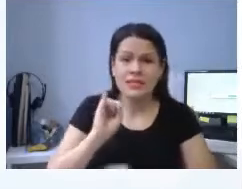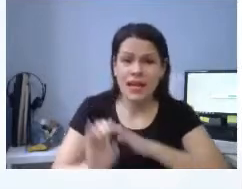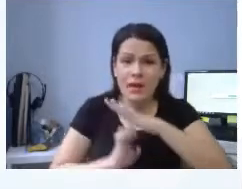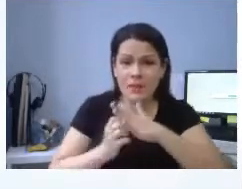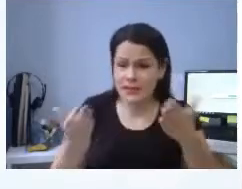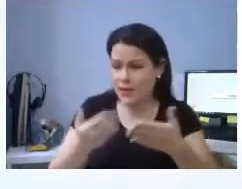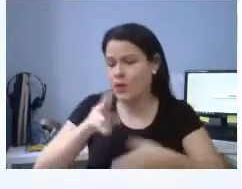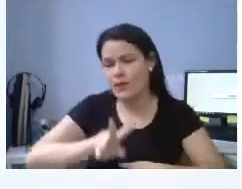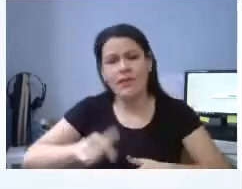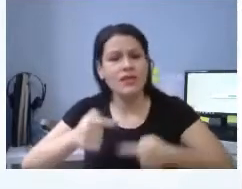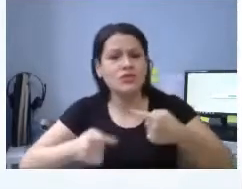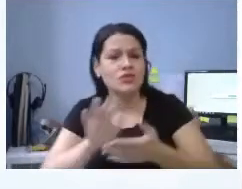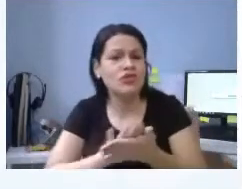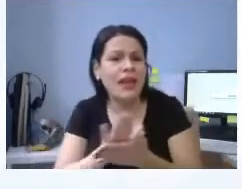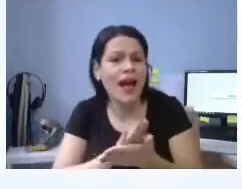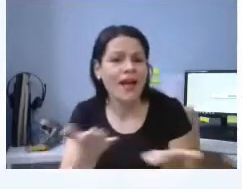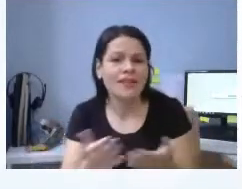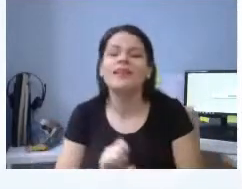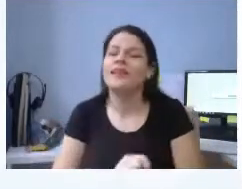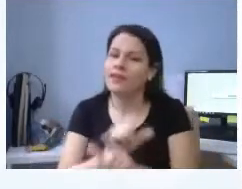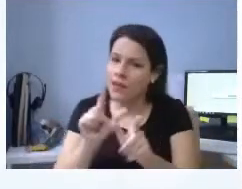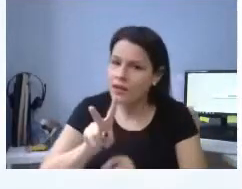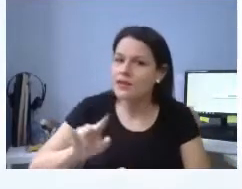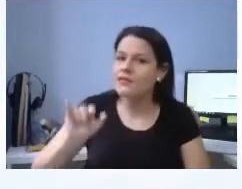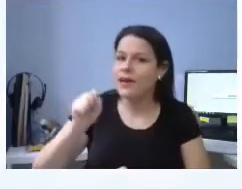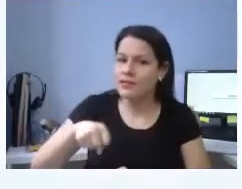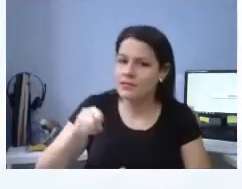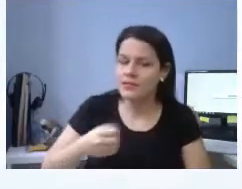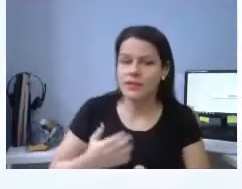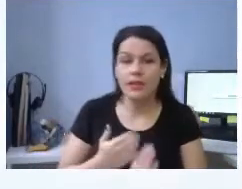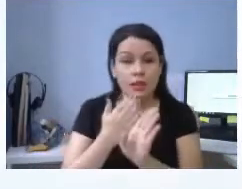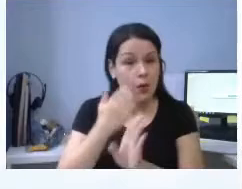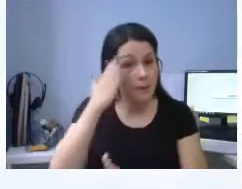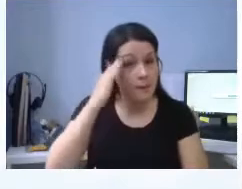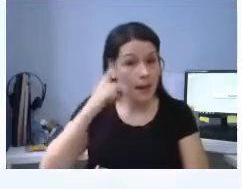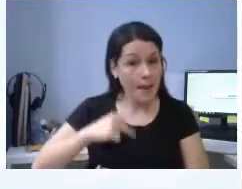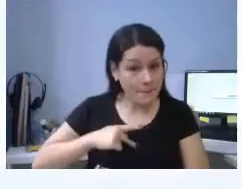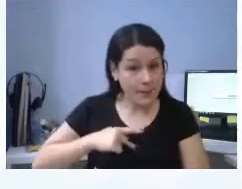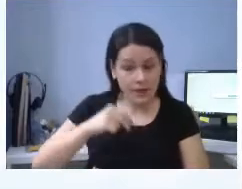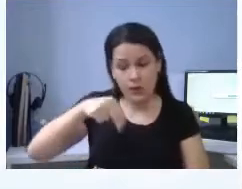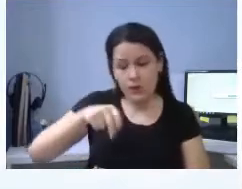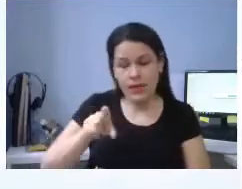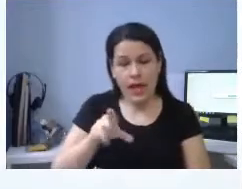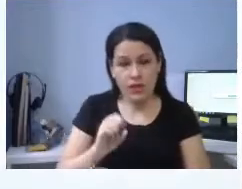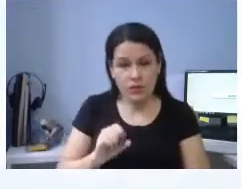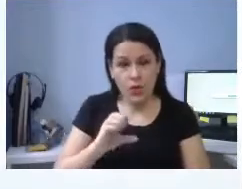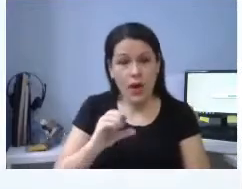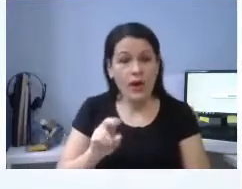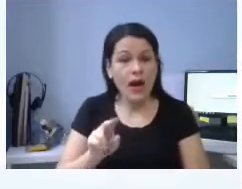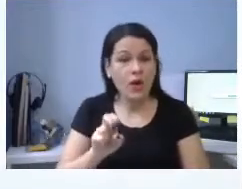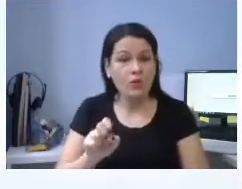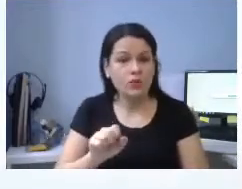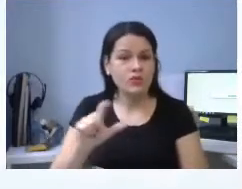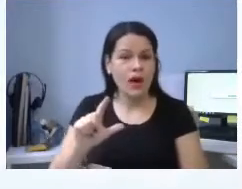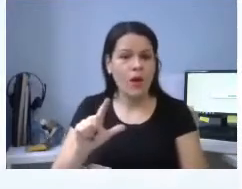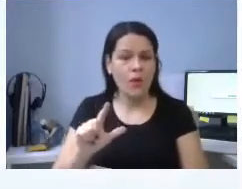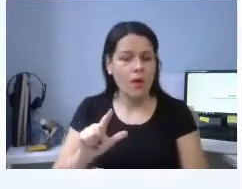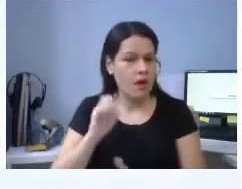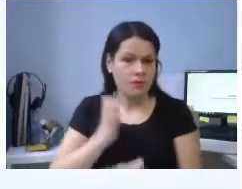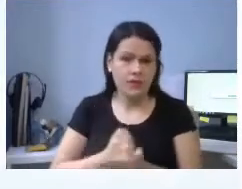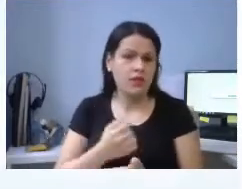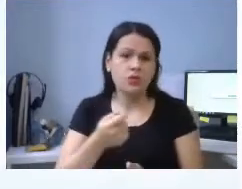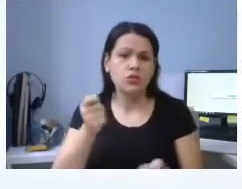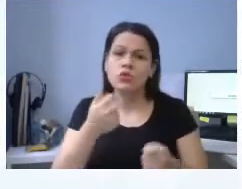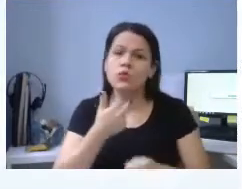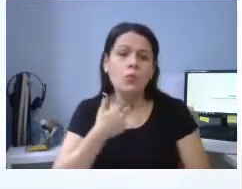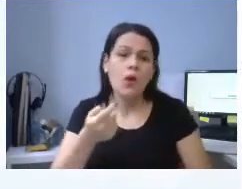discutir também, estando fora da empresa. Então, para mim, o nexo causal é evidente e não há como se discutir.